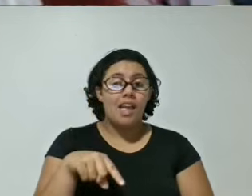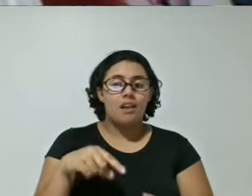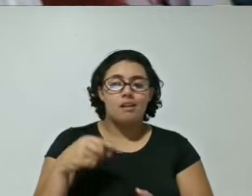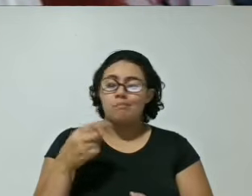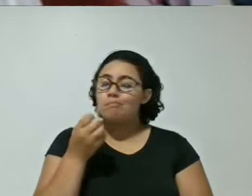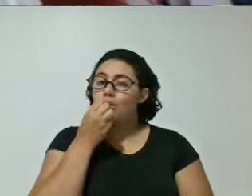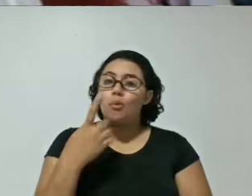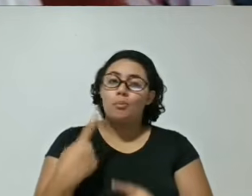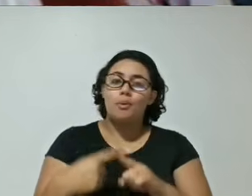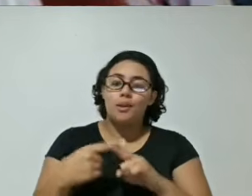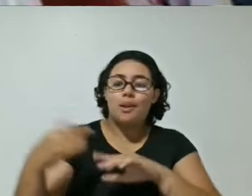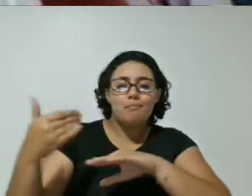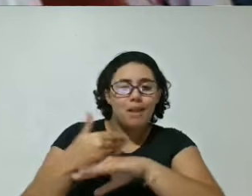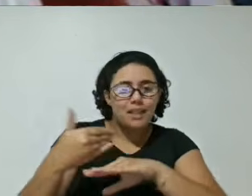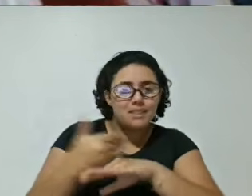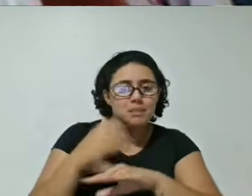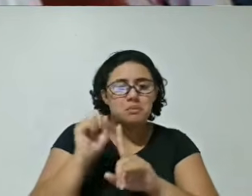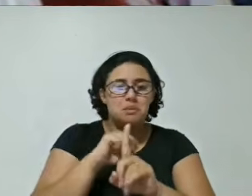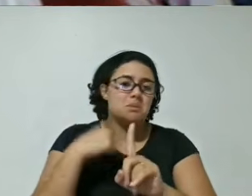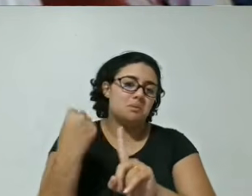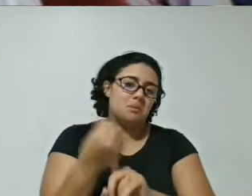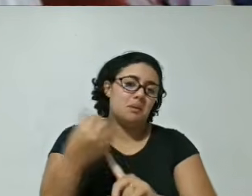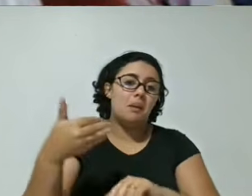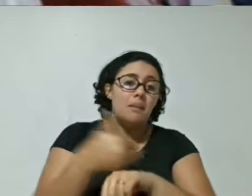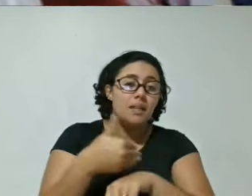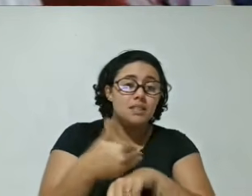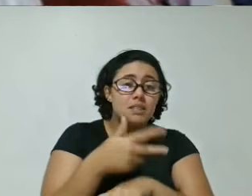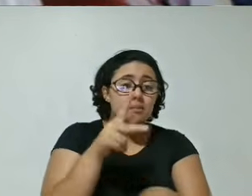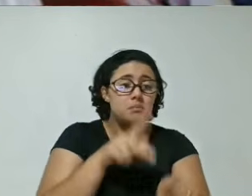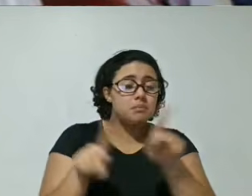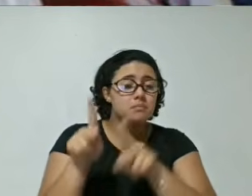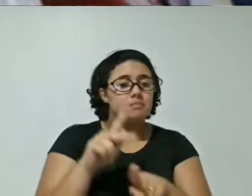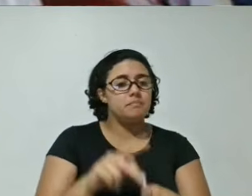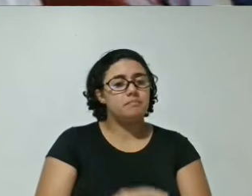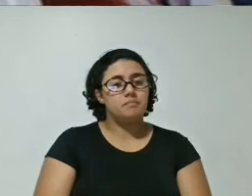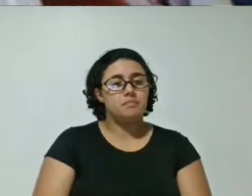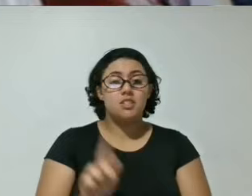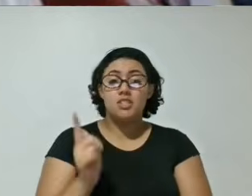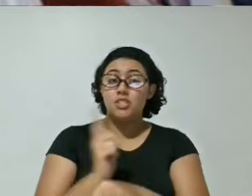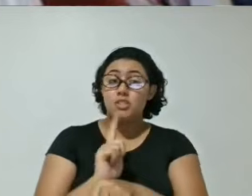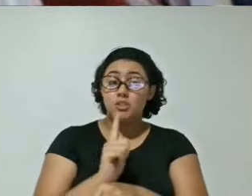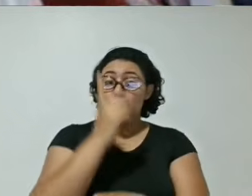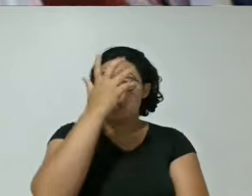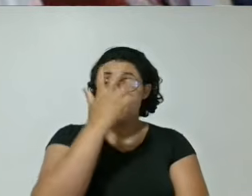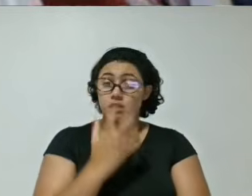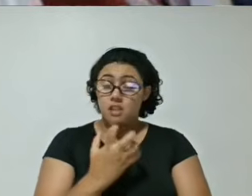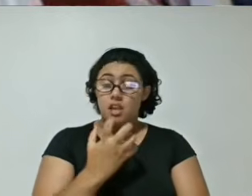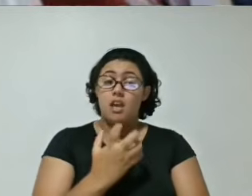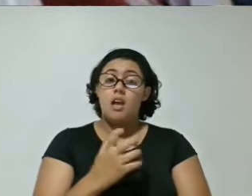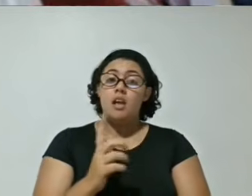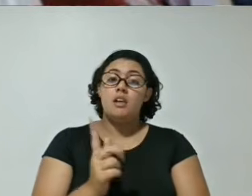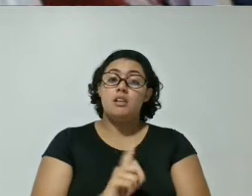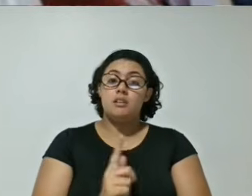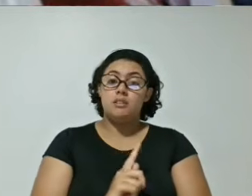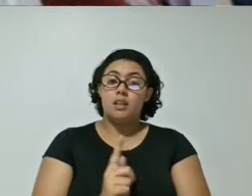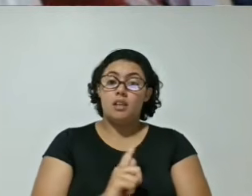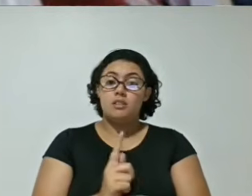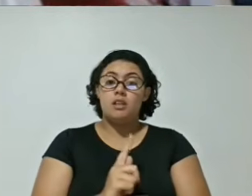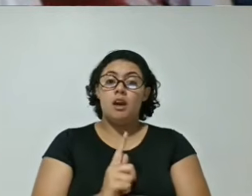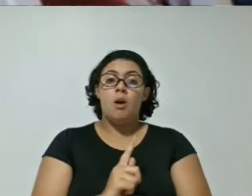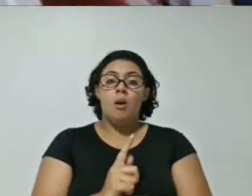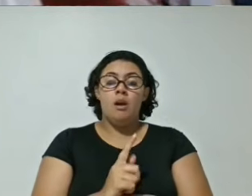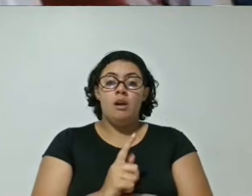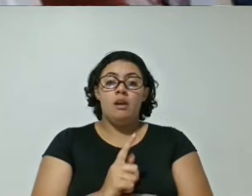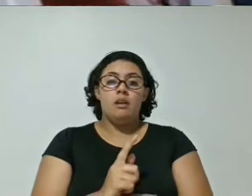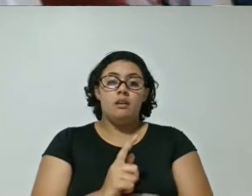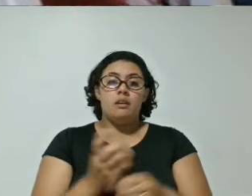assim, havendo uma gestão séria, uma gestão que quer ver esse equipamento render frutos